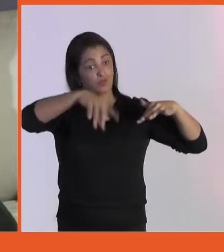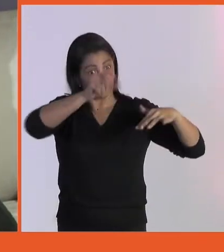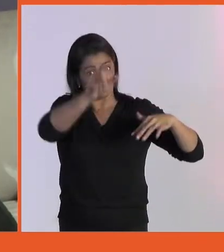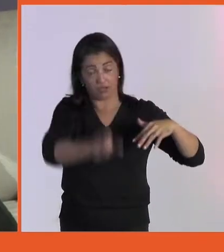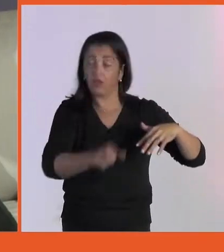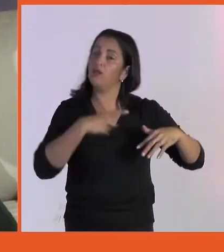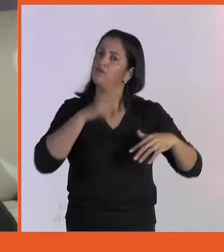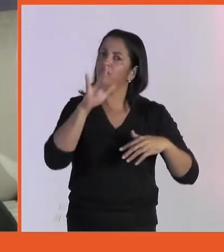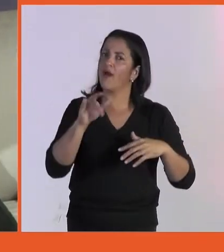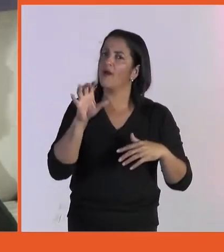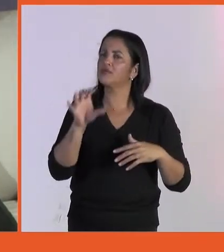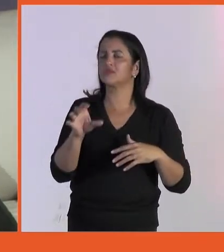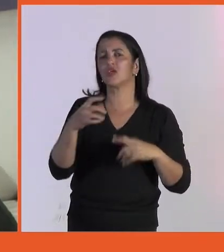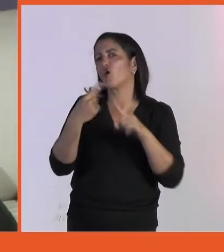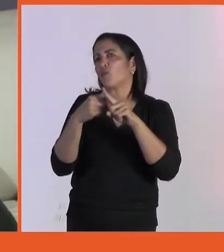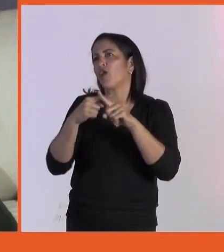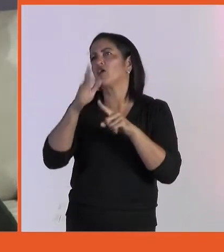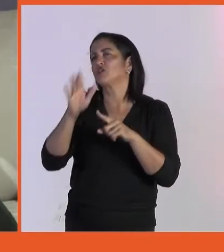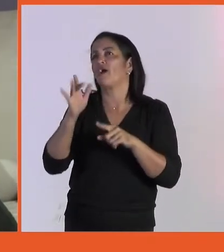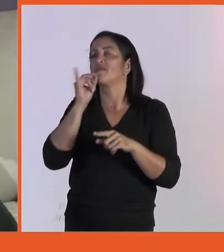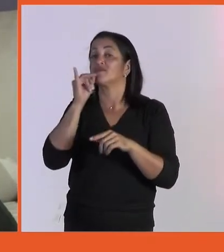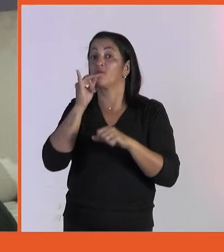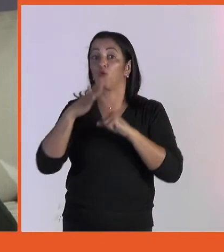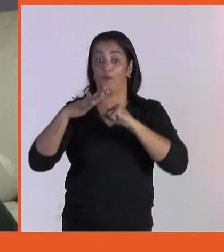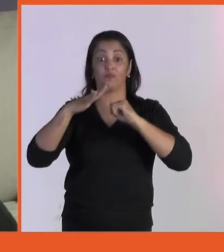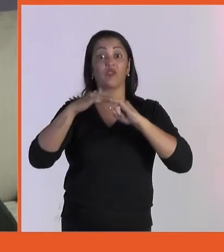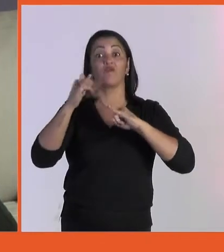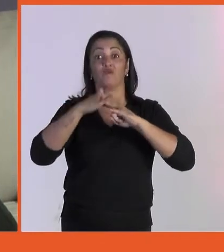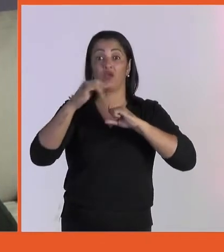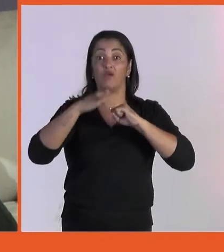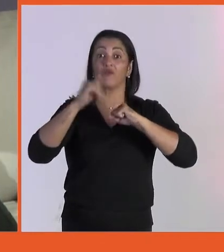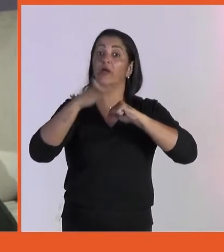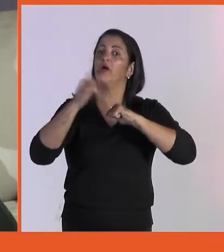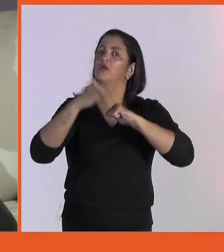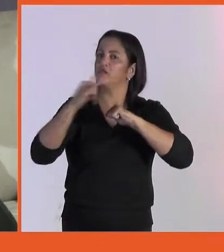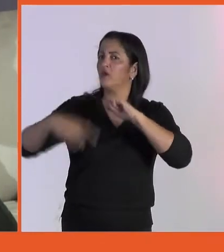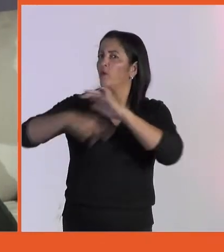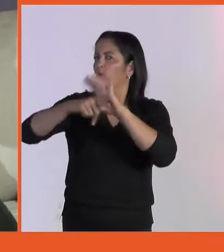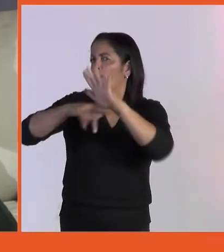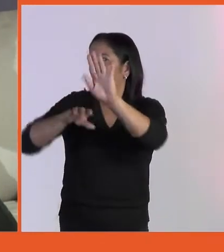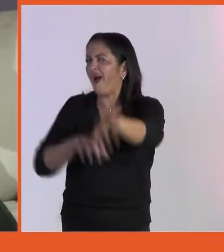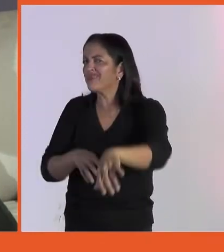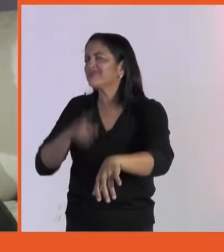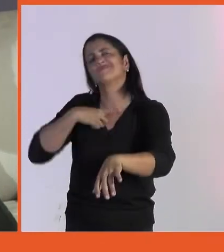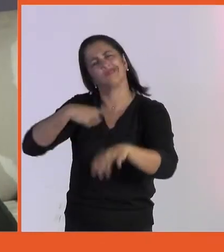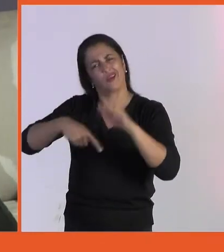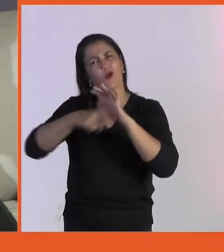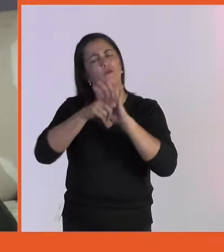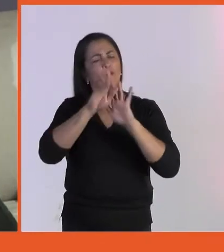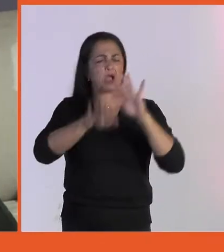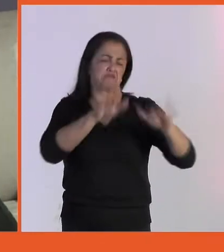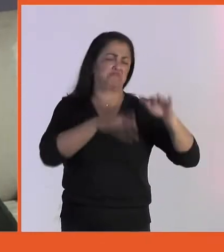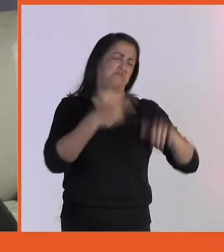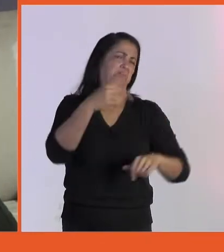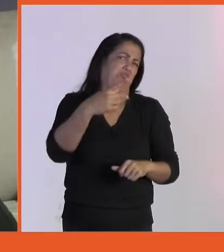espera o quê? Que ela seja vegana. Então, não adianta ela fazer uma propaganda de uma coisa que não condiz com o que ela fala no canal e nas redes